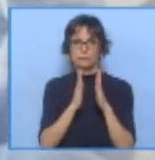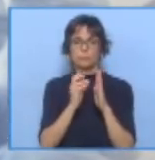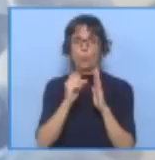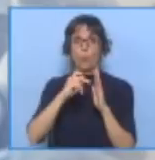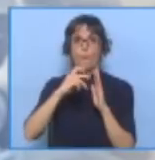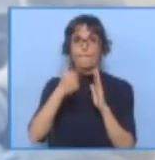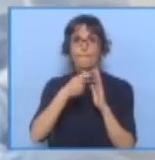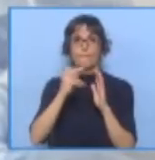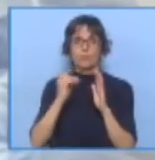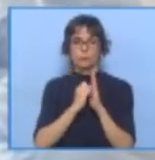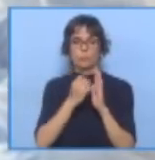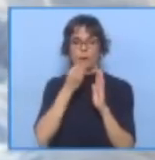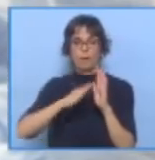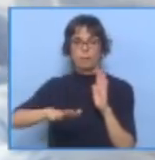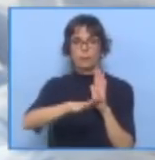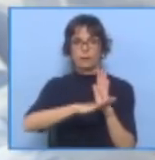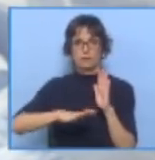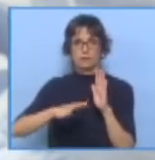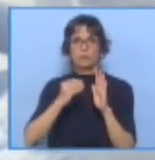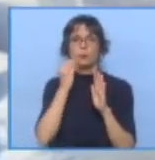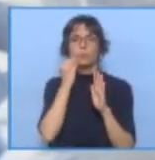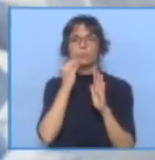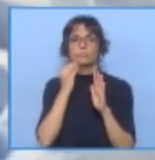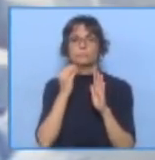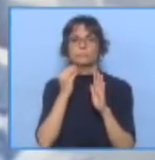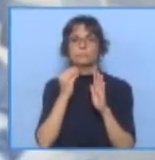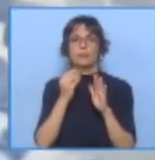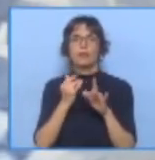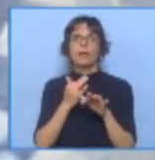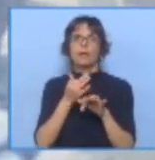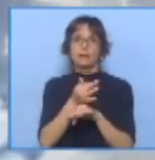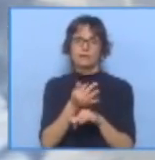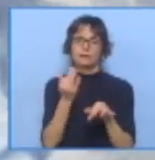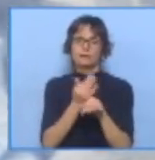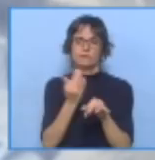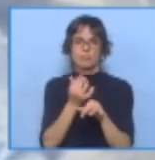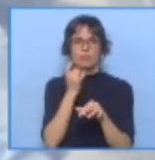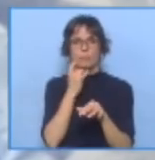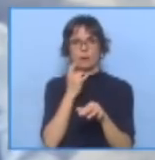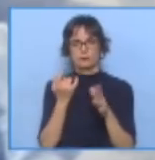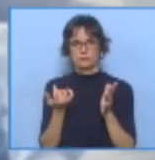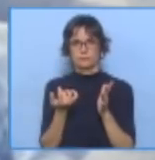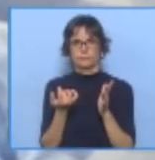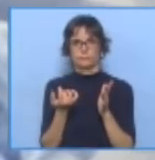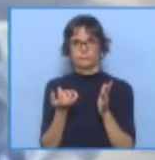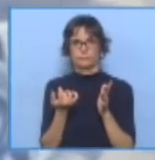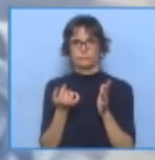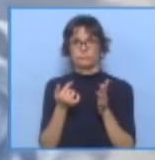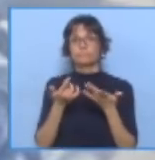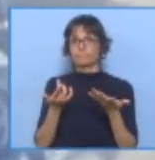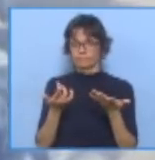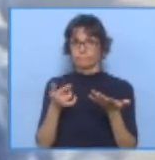é que a celebramos? Fazendo o sacrifício pascal, comendo a Páscoa. E depois diz, como depois se